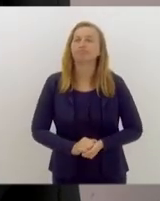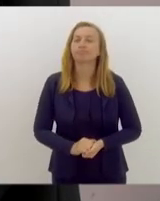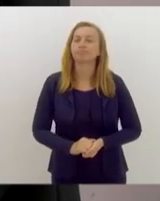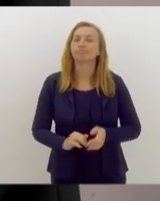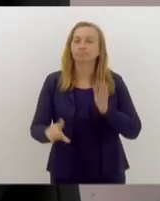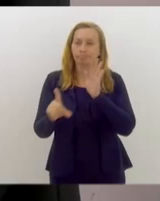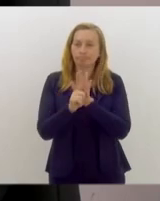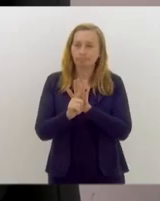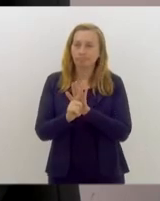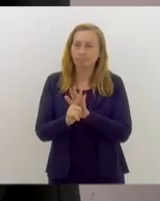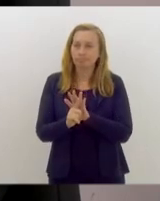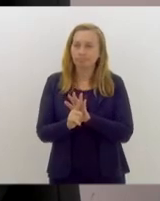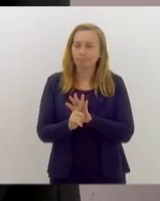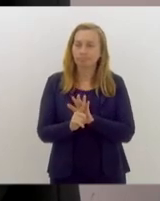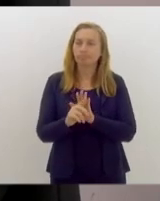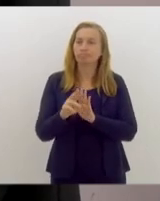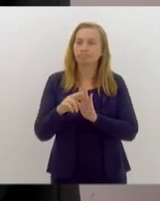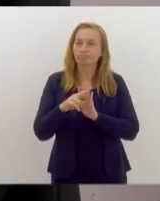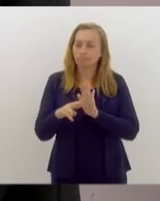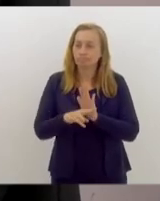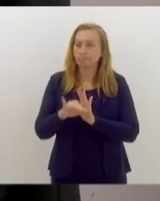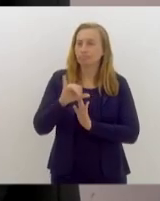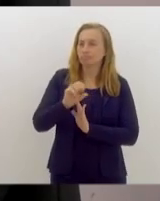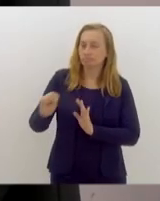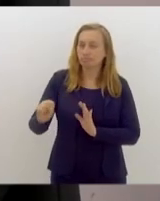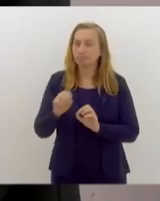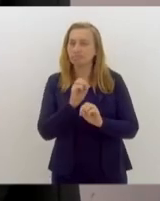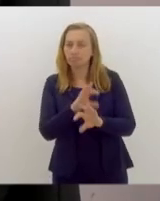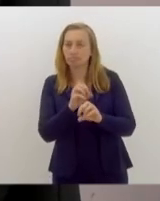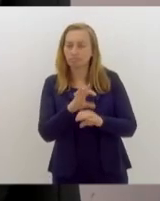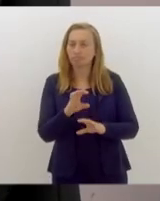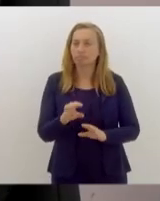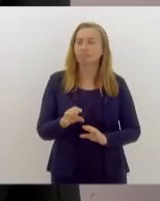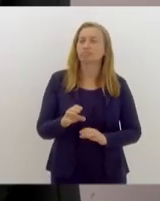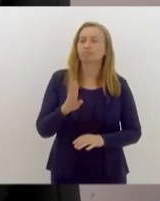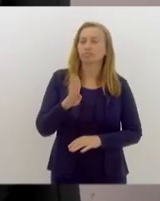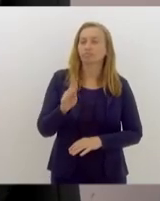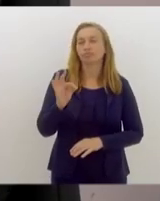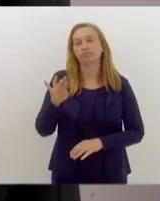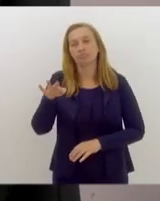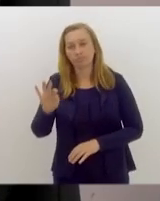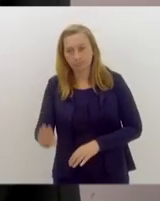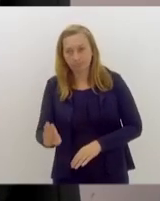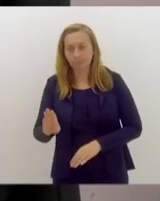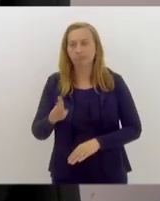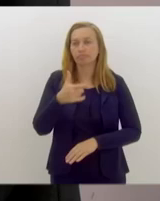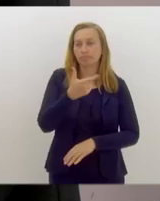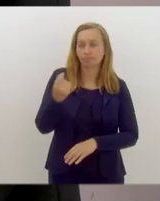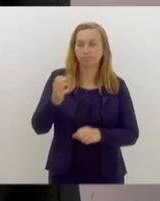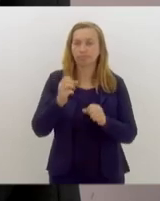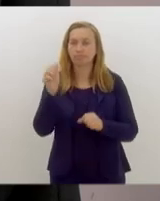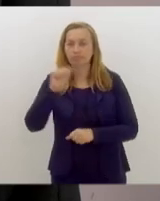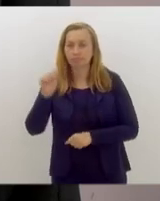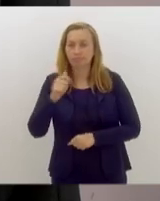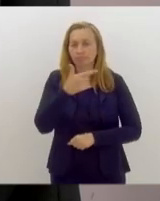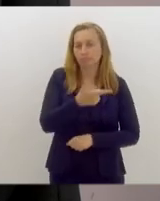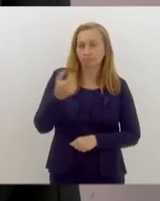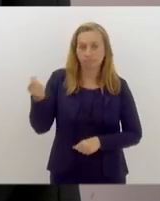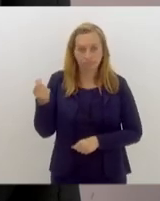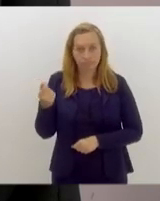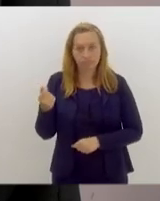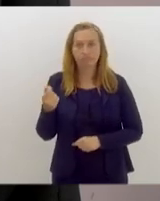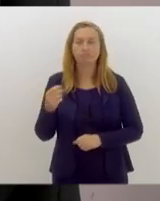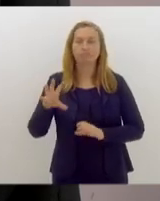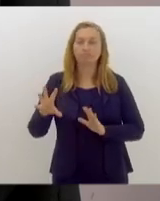lei que disciplina o ICMS da educação, porque a emenda do Fundeb é de 20 de agosto de 2020, a emenda